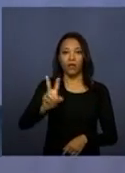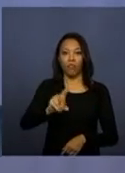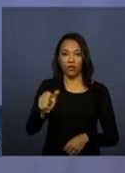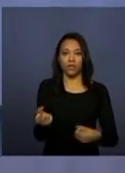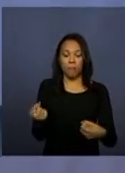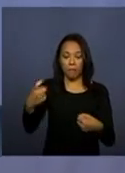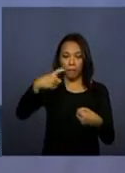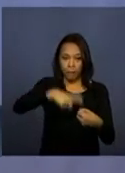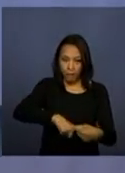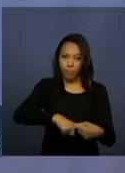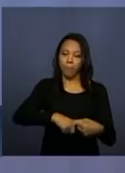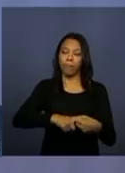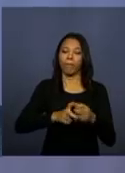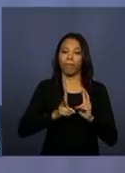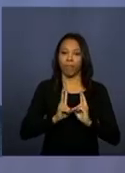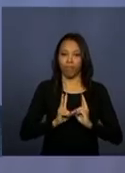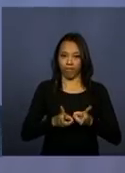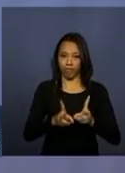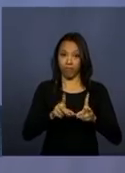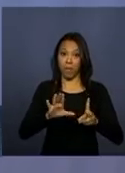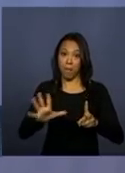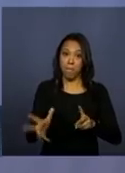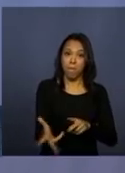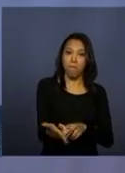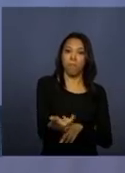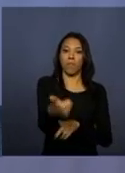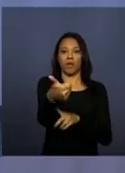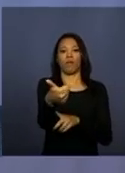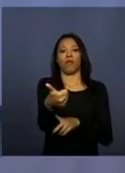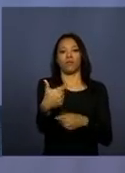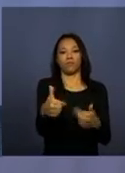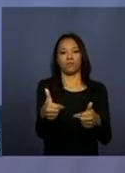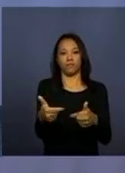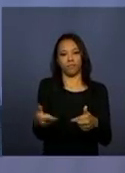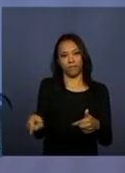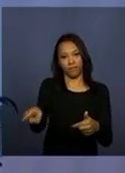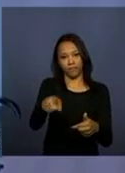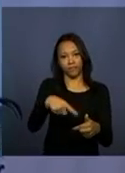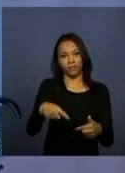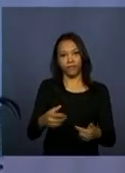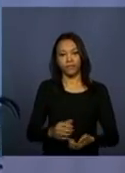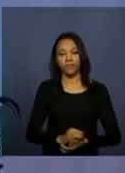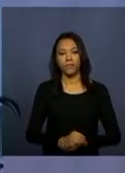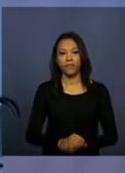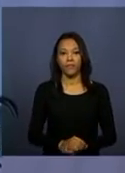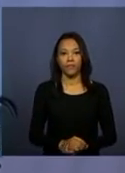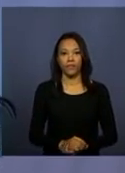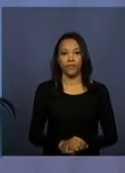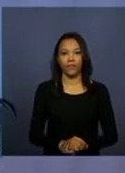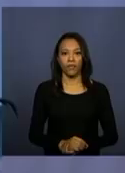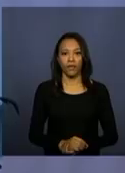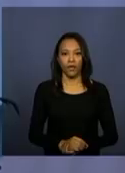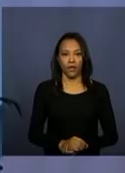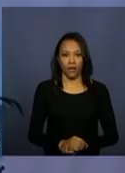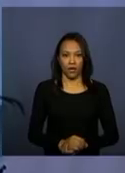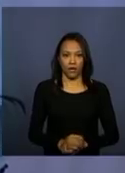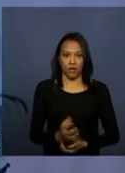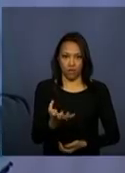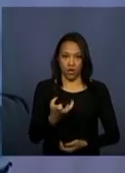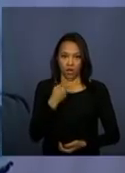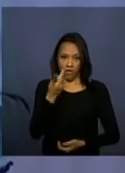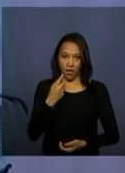parceiro para que a gente aperfeiçoe cada vez mais. Bom, eu quero também dizer para vocês